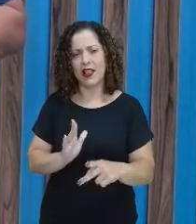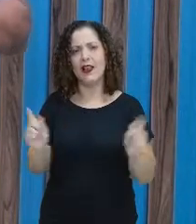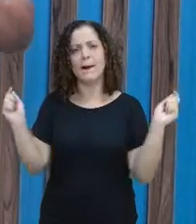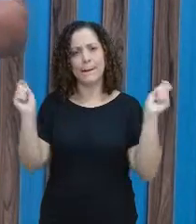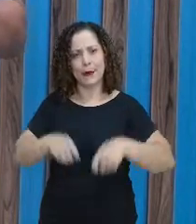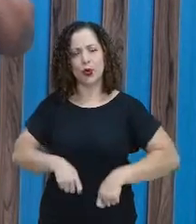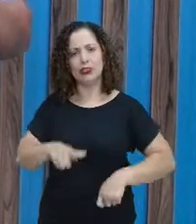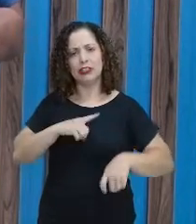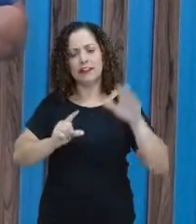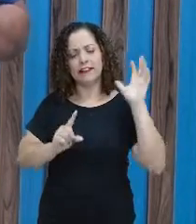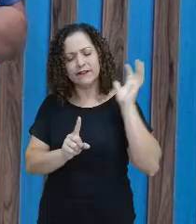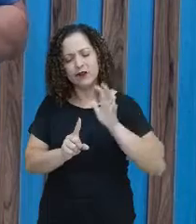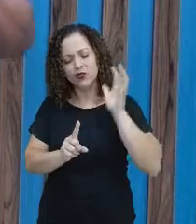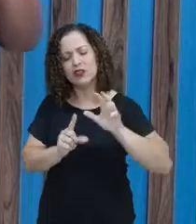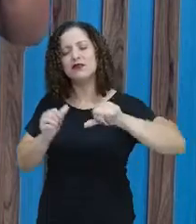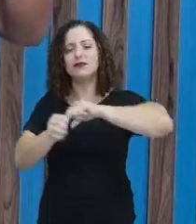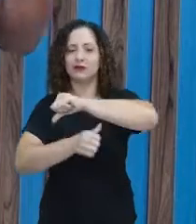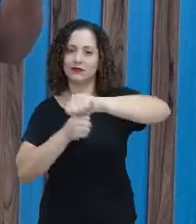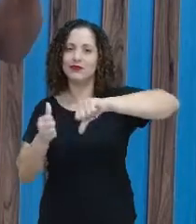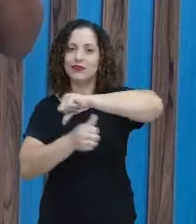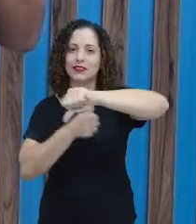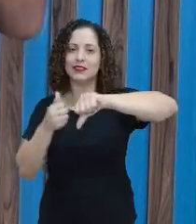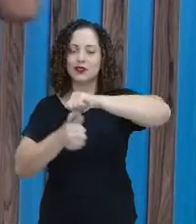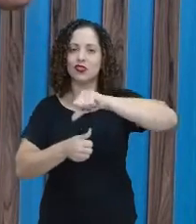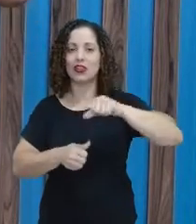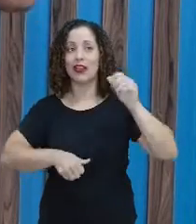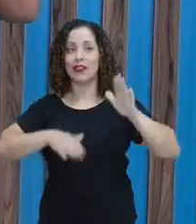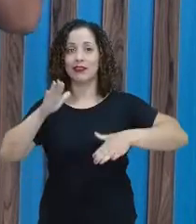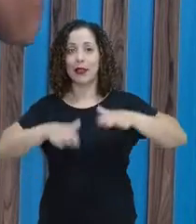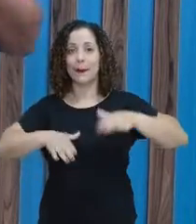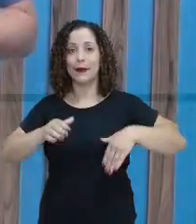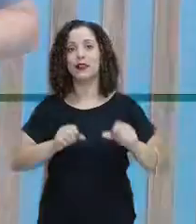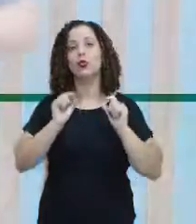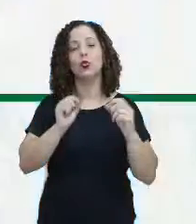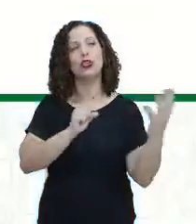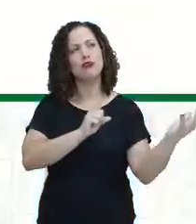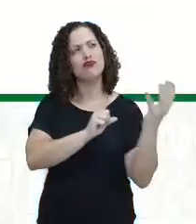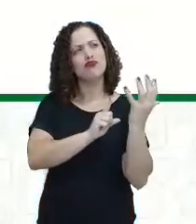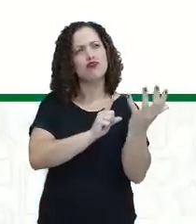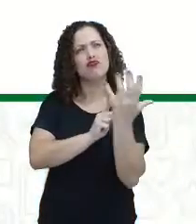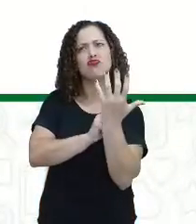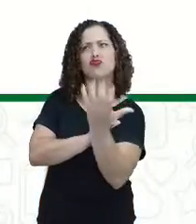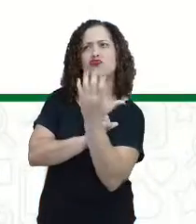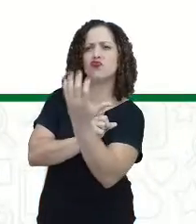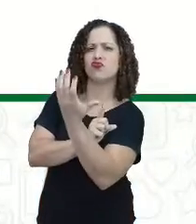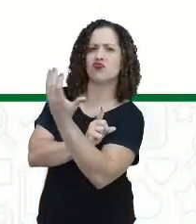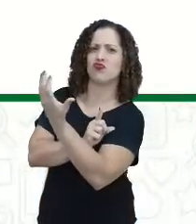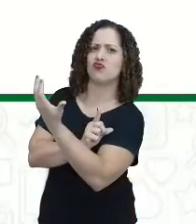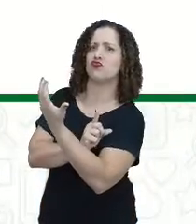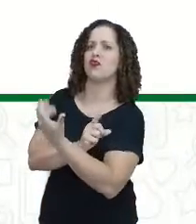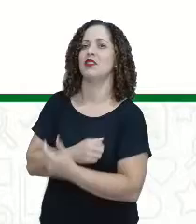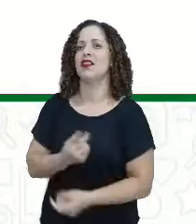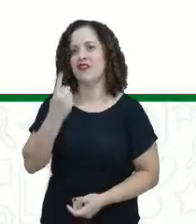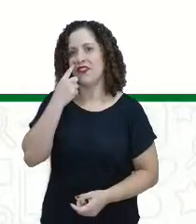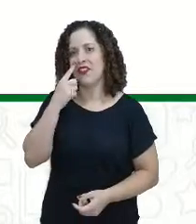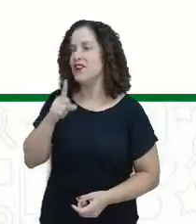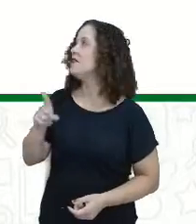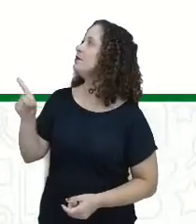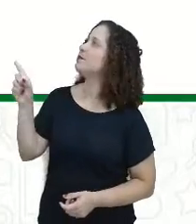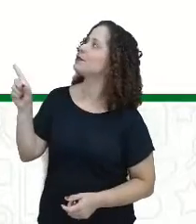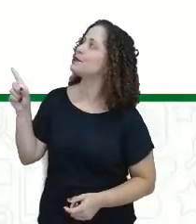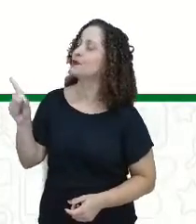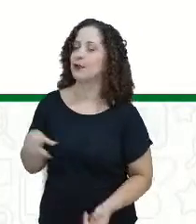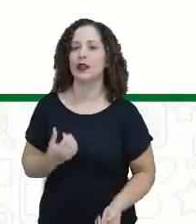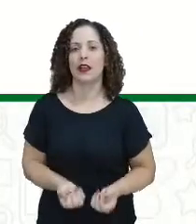sofrer realmente transformações de acordo com as condições do ambiente. tá certo? Vocês estão vendo aí na tela